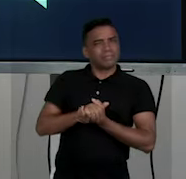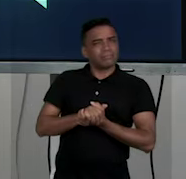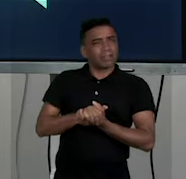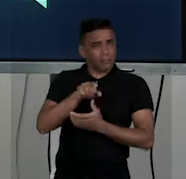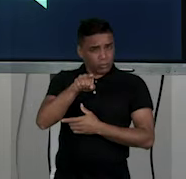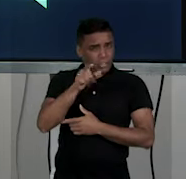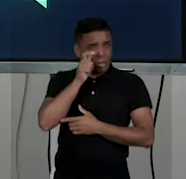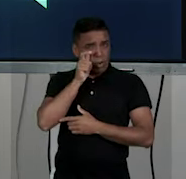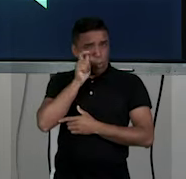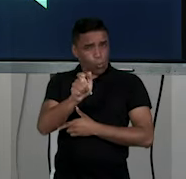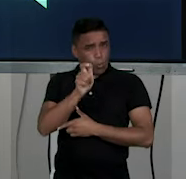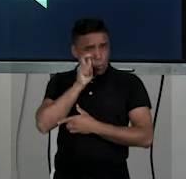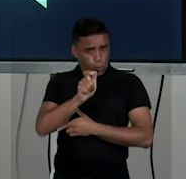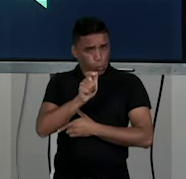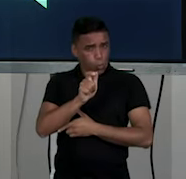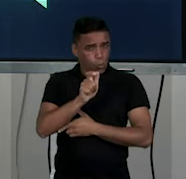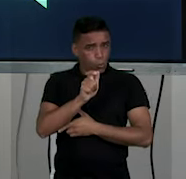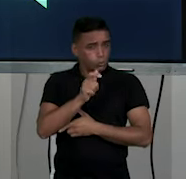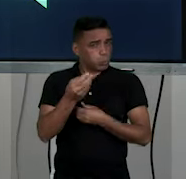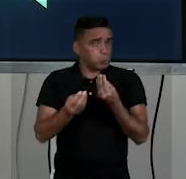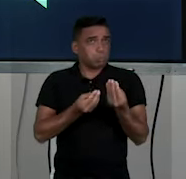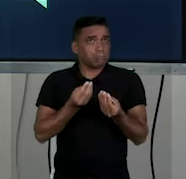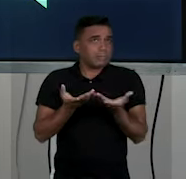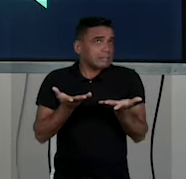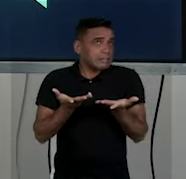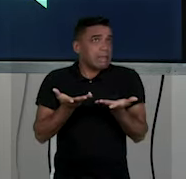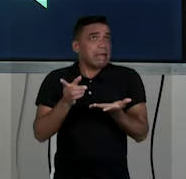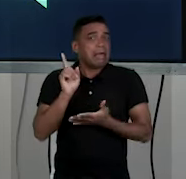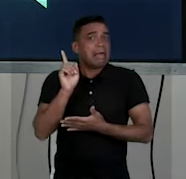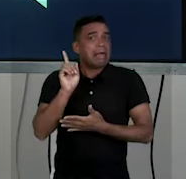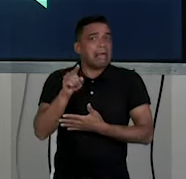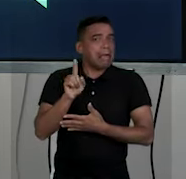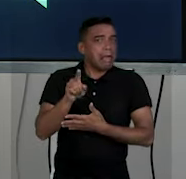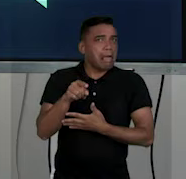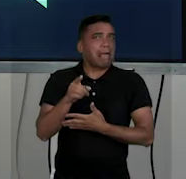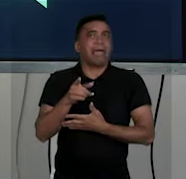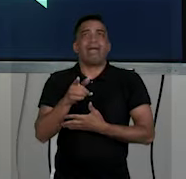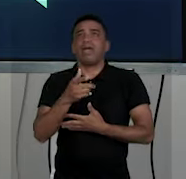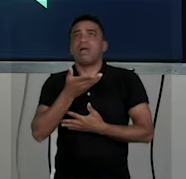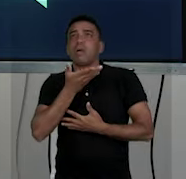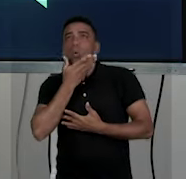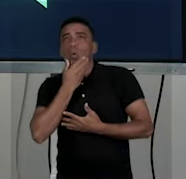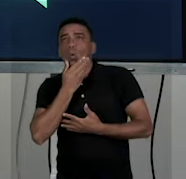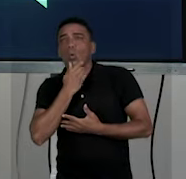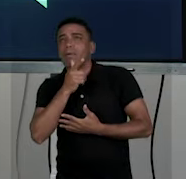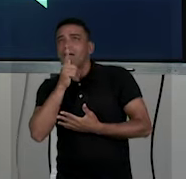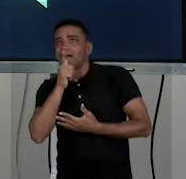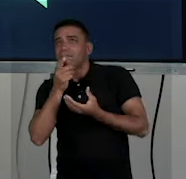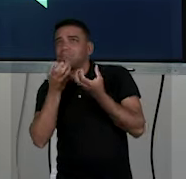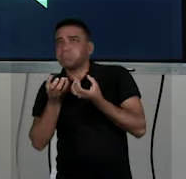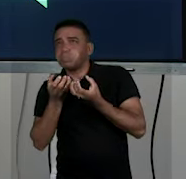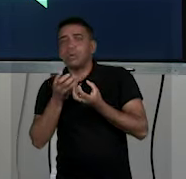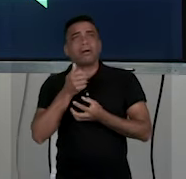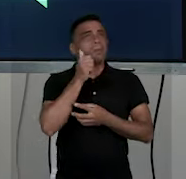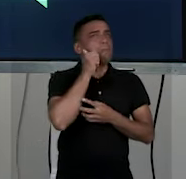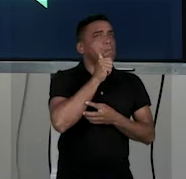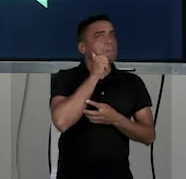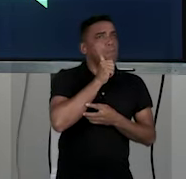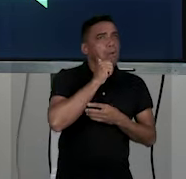teve curiosidade de saber como funciona o sistema reprodutor, como funcionam